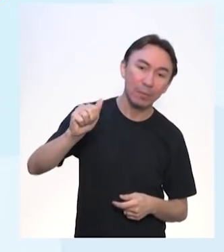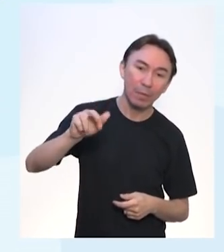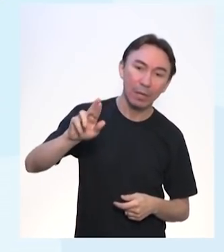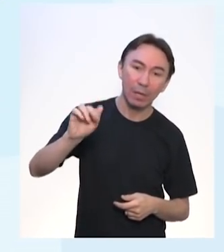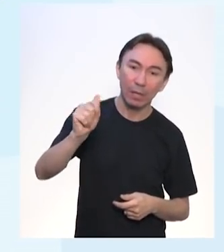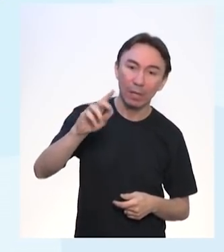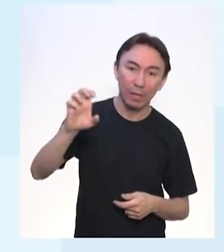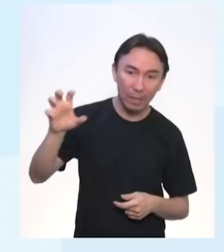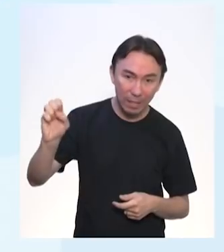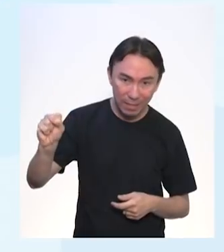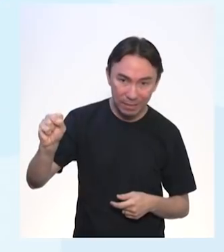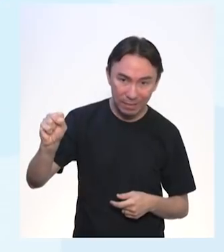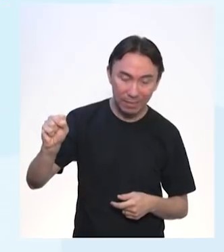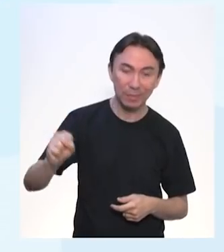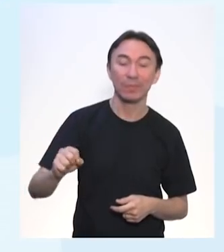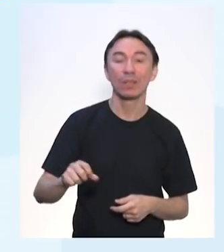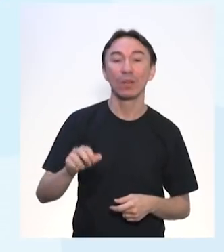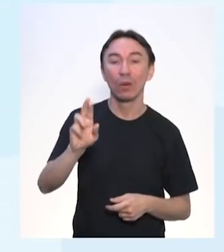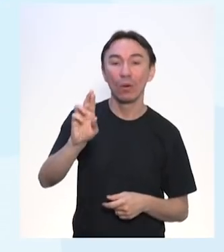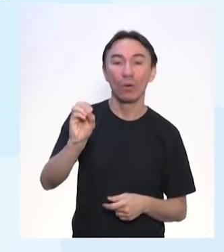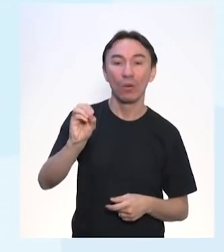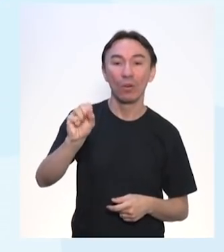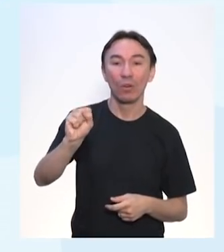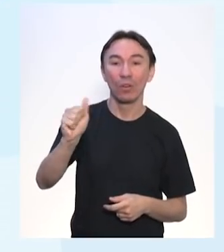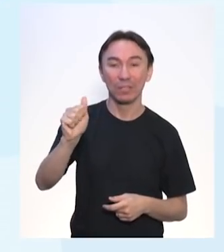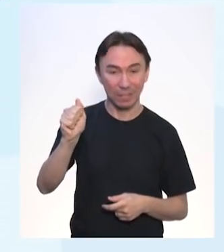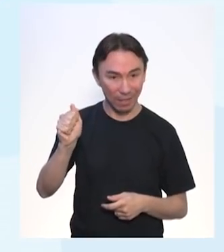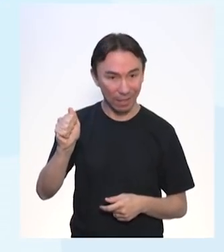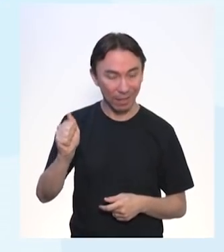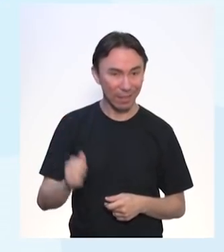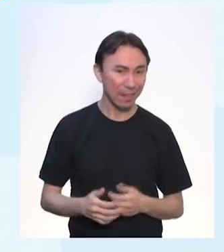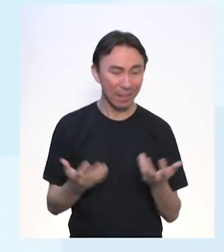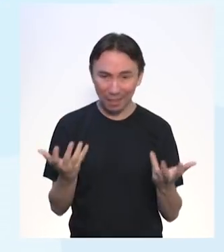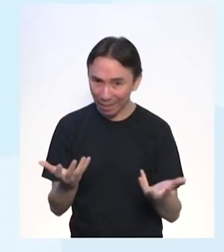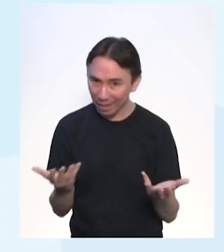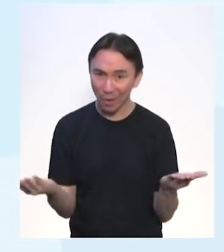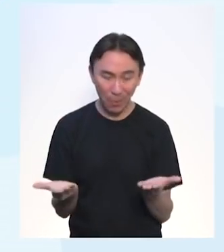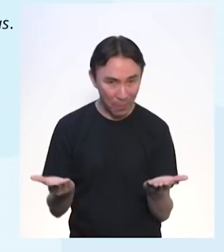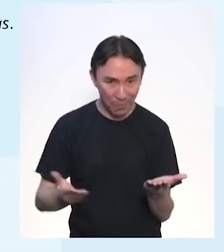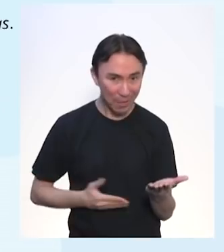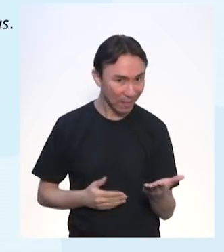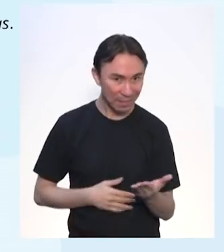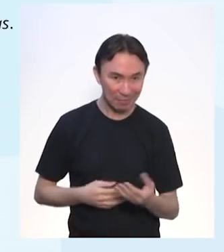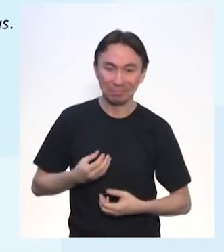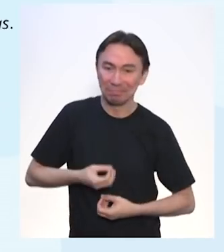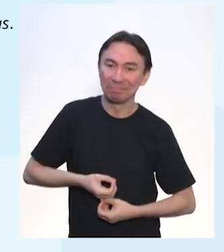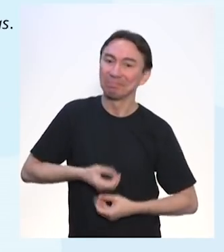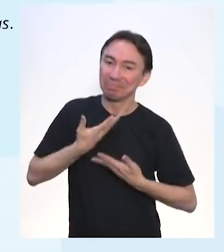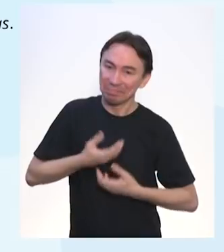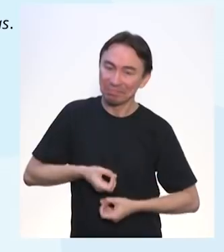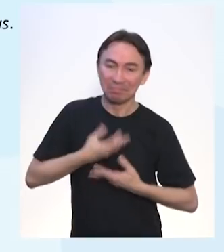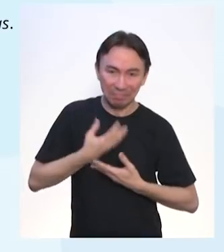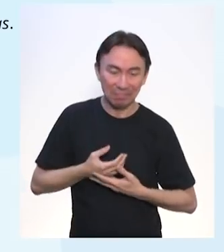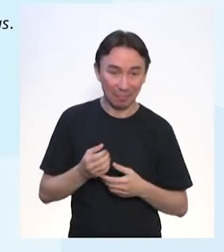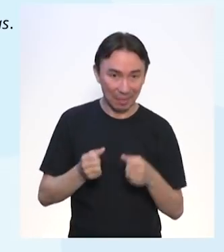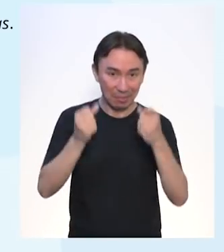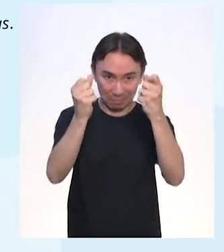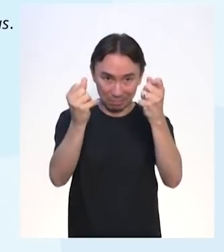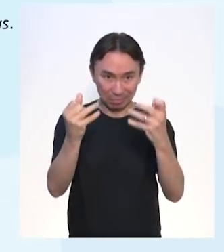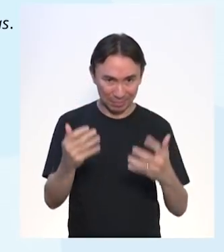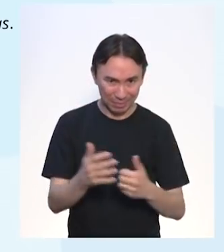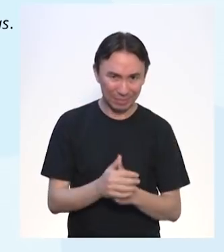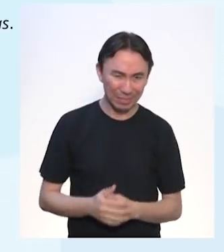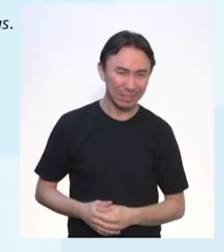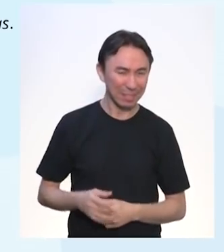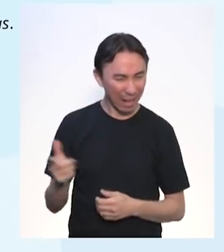quero começar, então, abrindo com chave de ouro o nosso encontro de hoje com uma citação, de Guimarães Rosa, lá